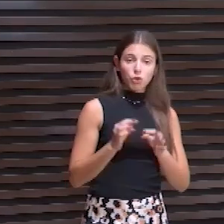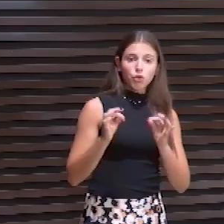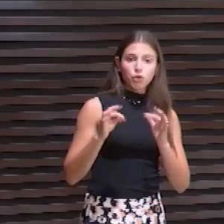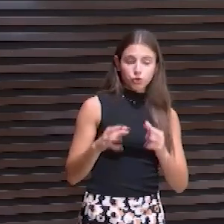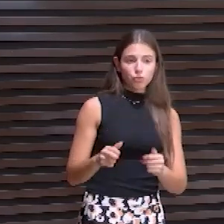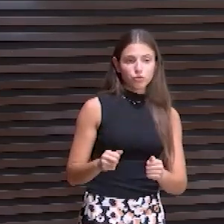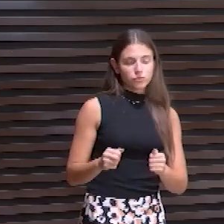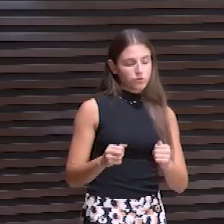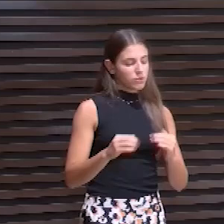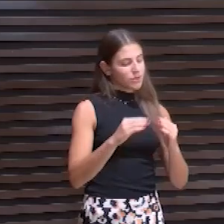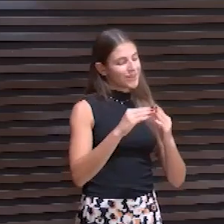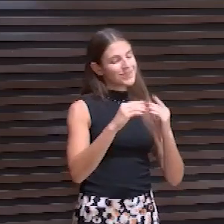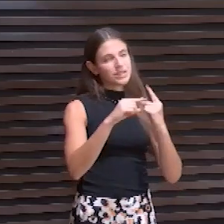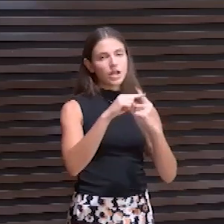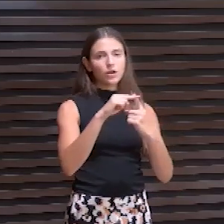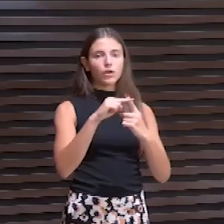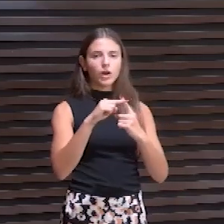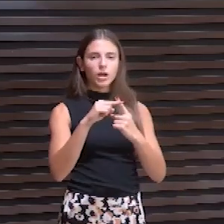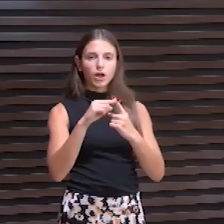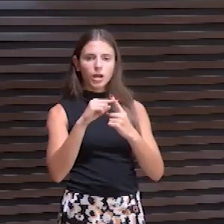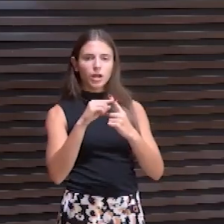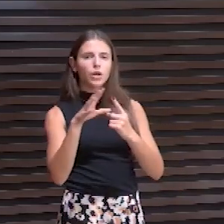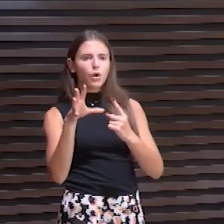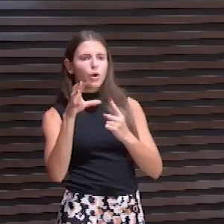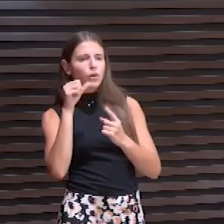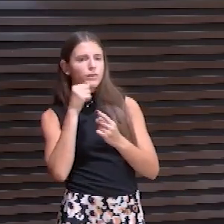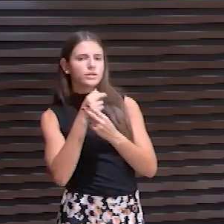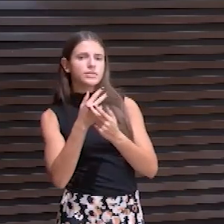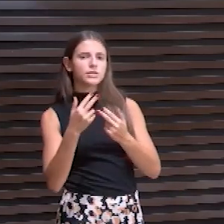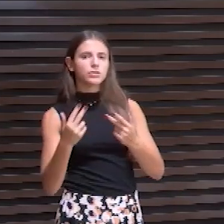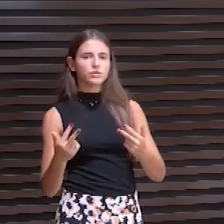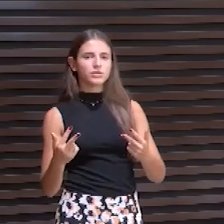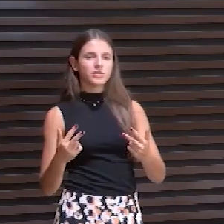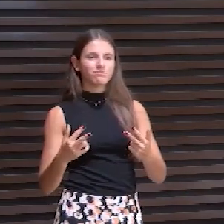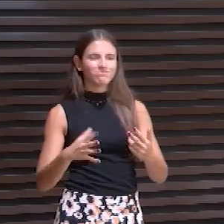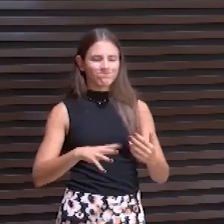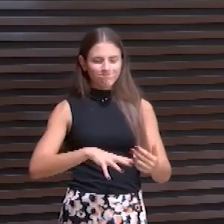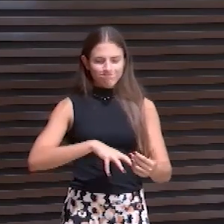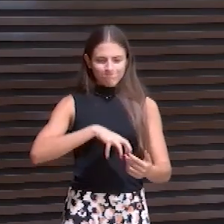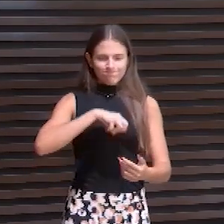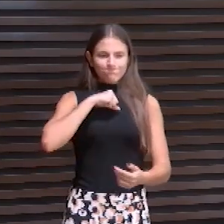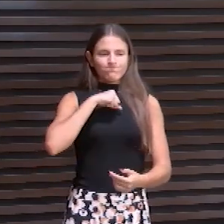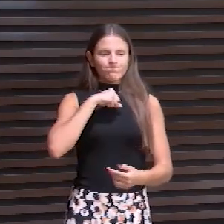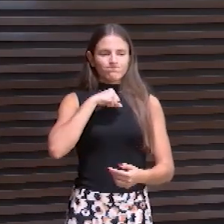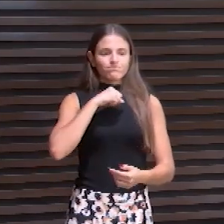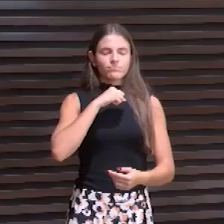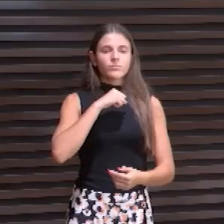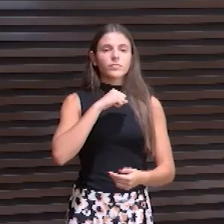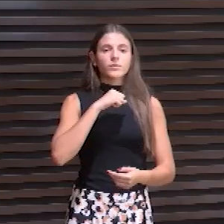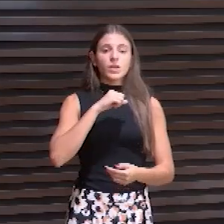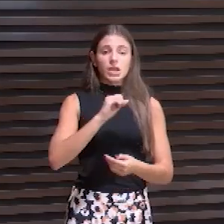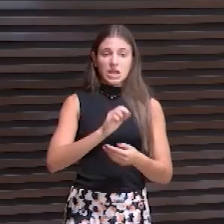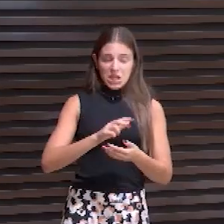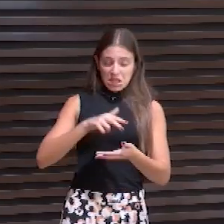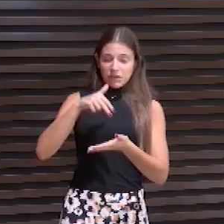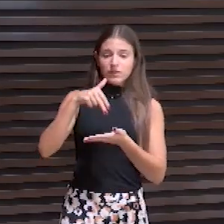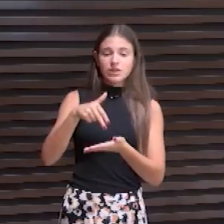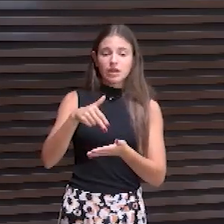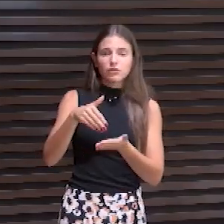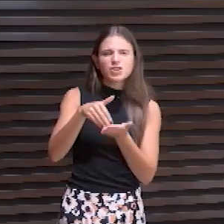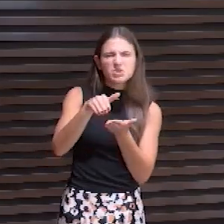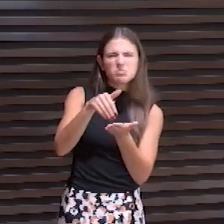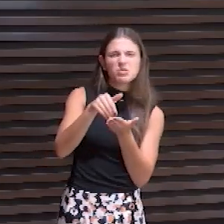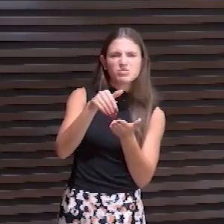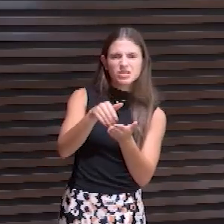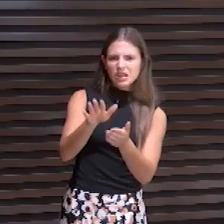na sinagoga, ouvindo essas coisas, se encheram de ira. E levantando-se, expulsaram-no da cidade e o